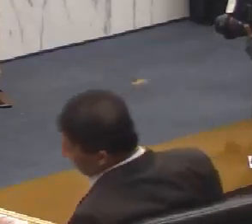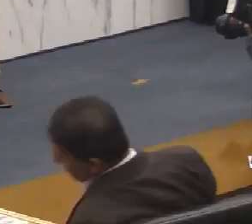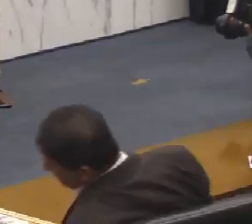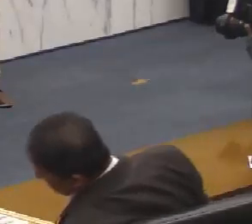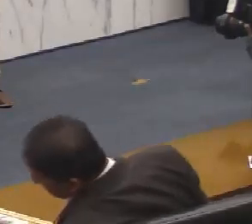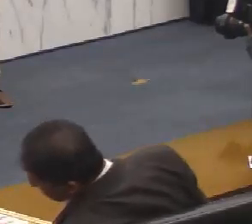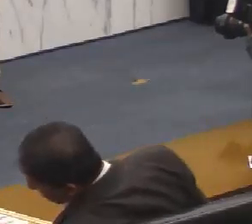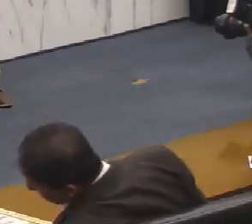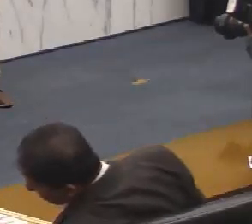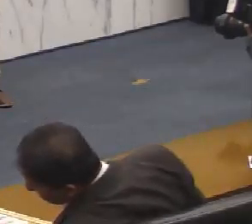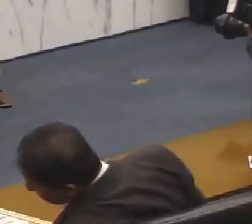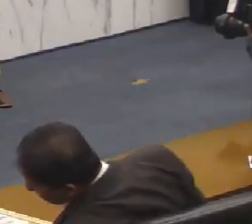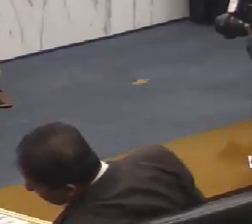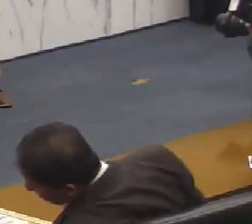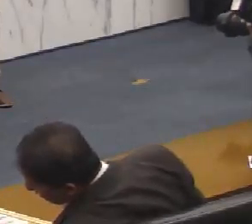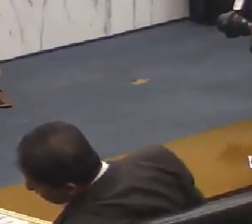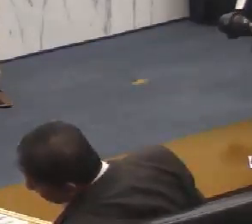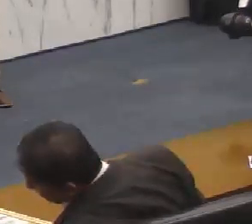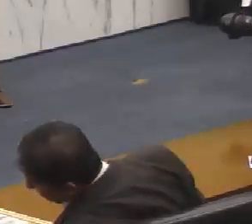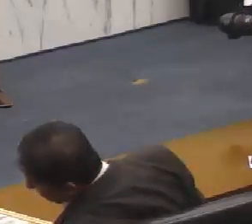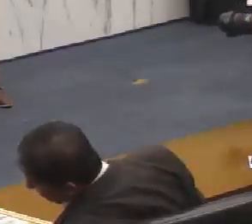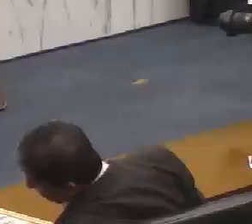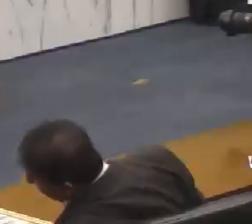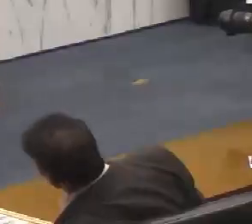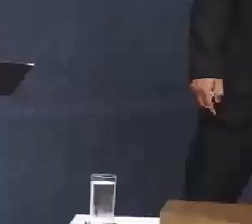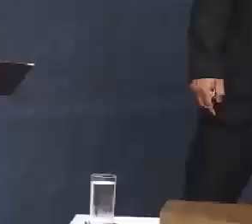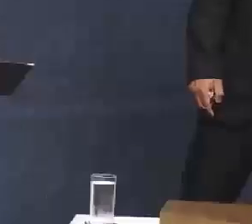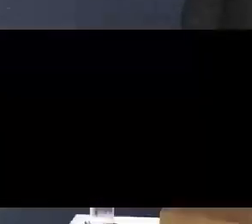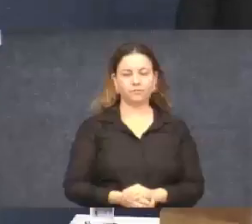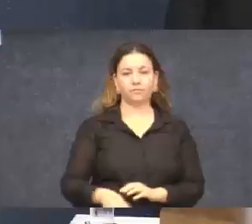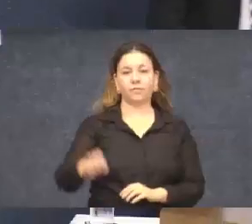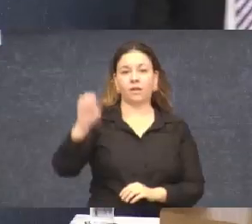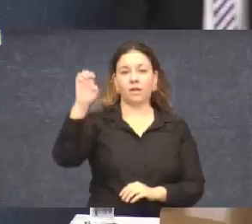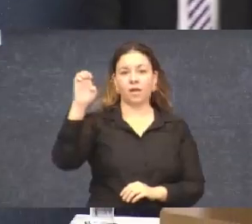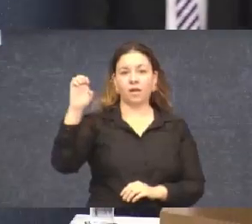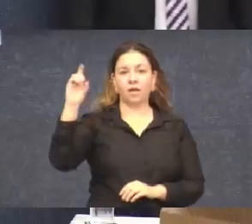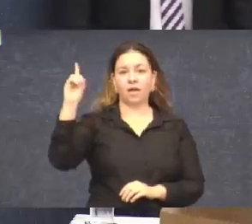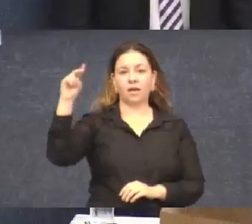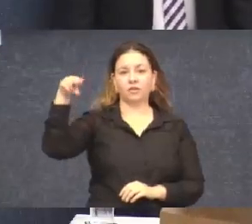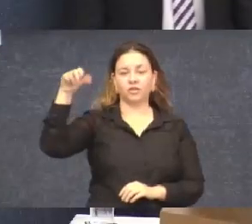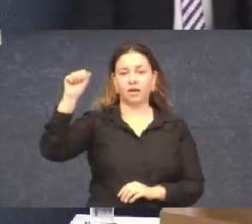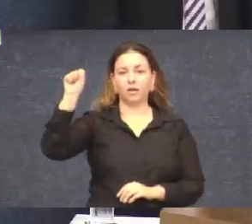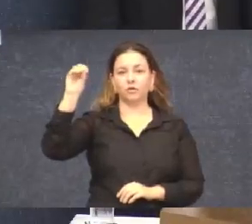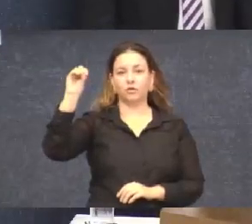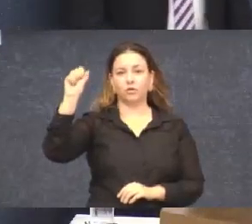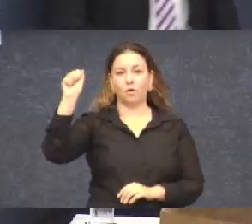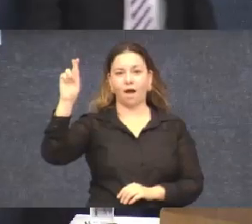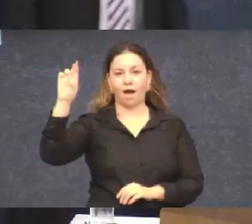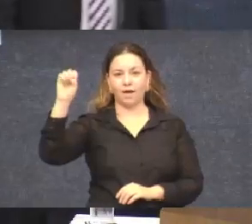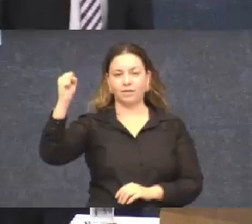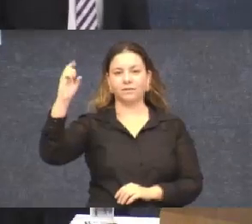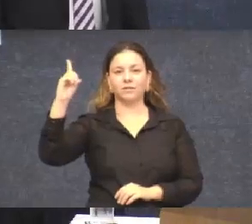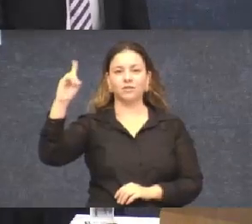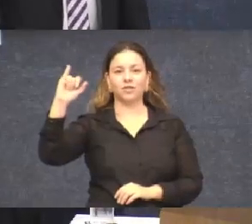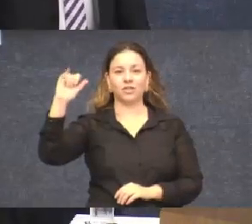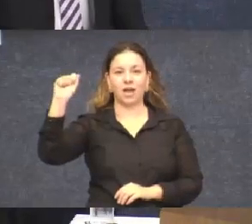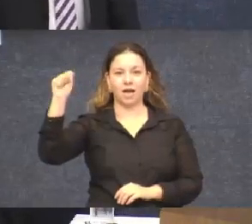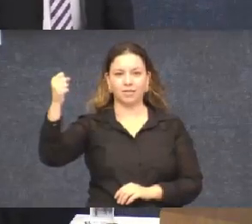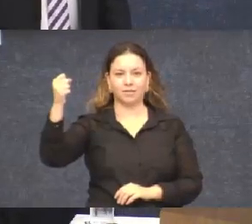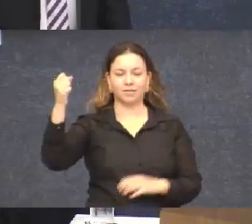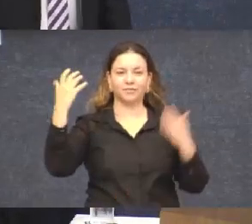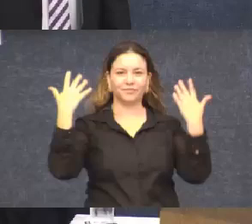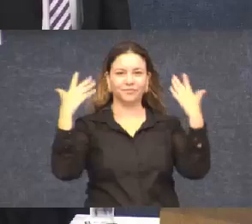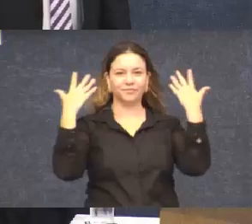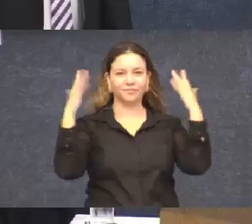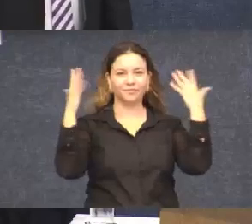mal existem, você pode escolher. Edna Soares Dias. É preciso